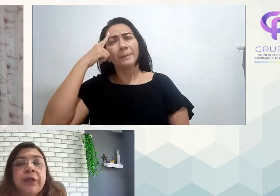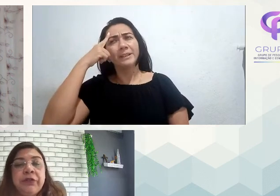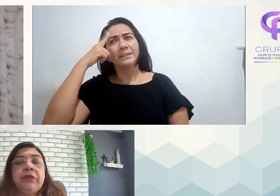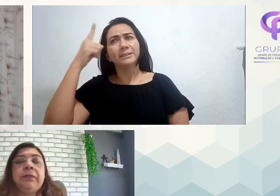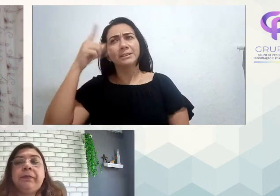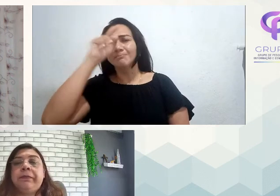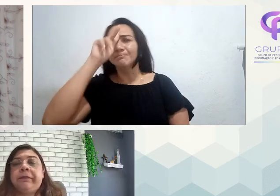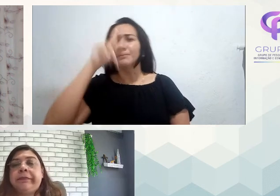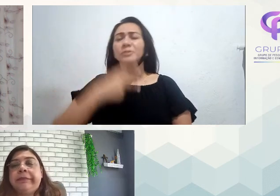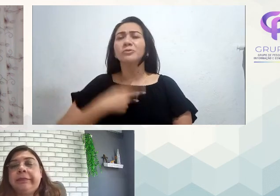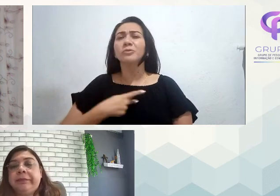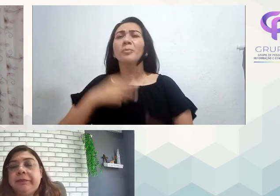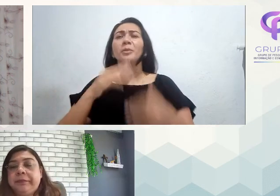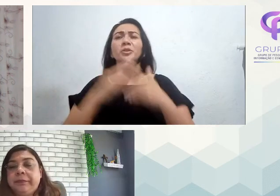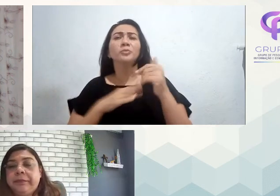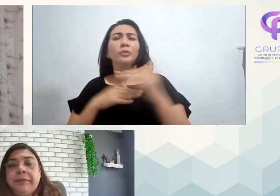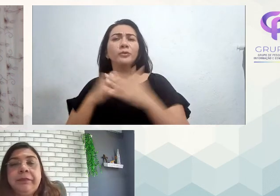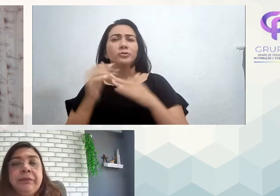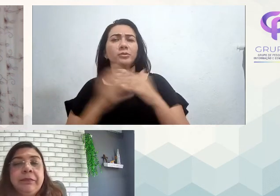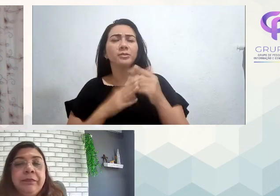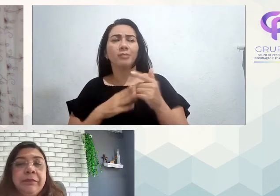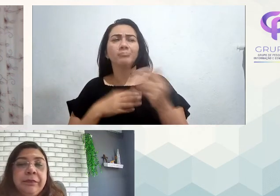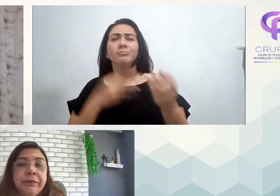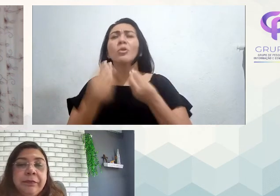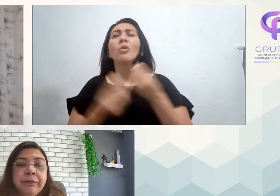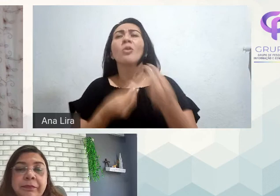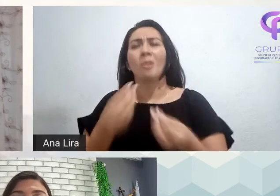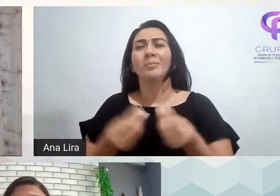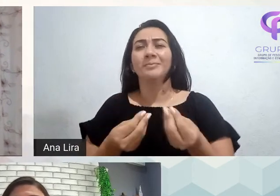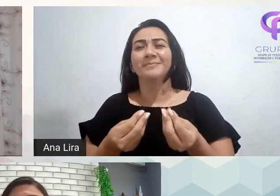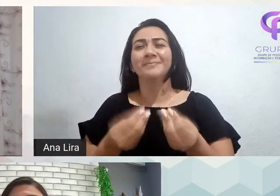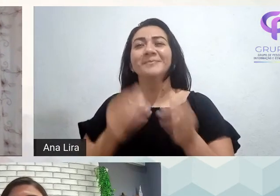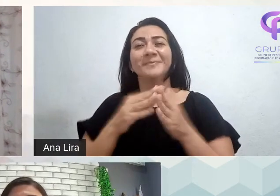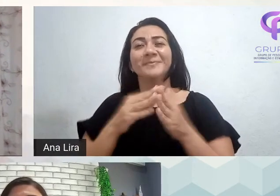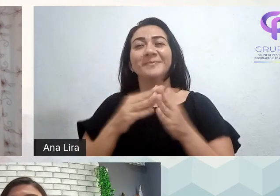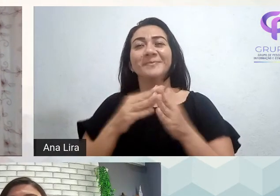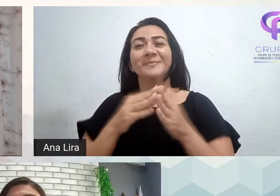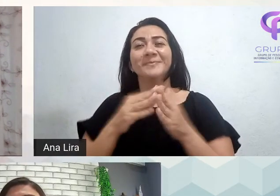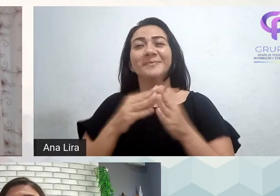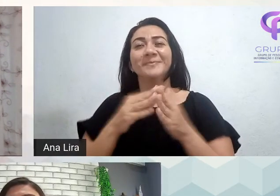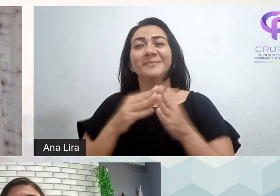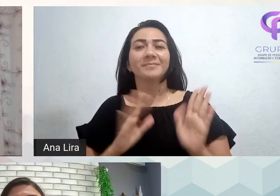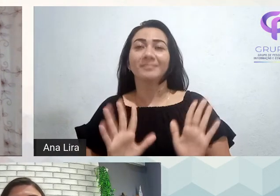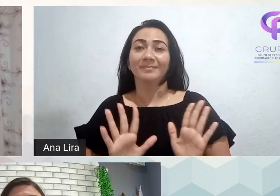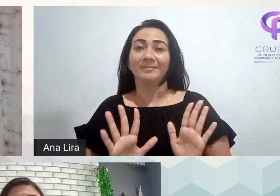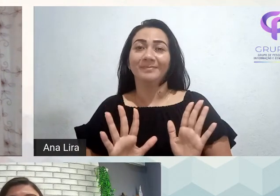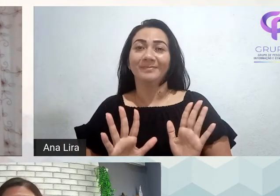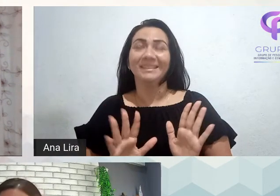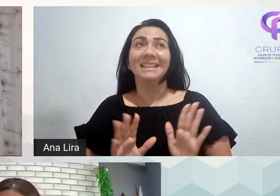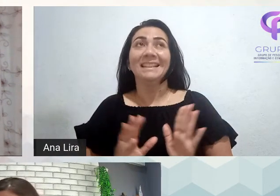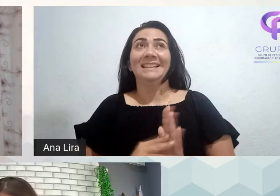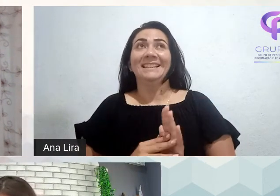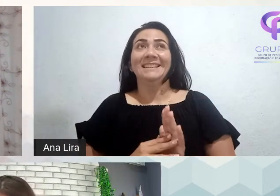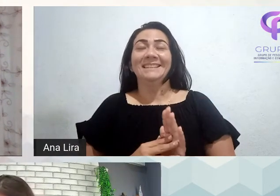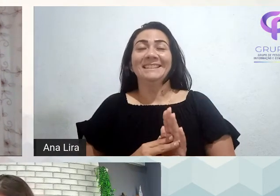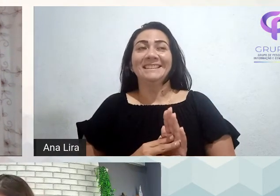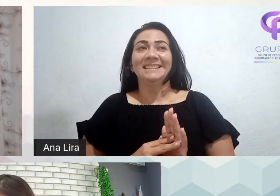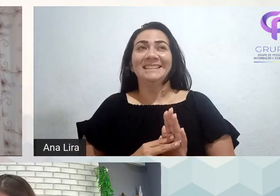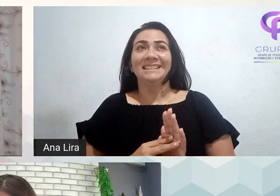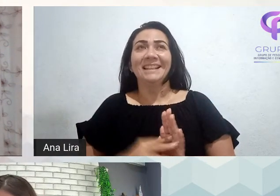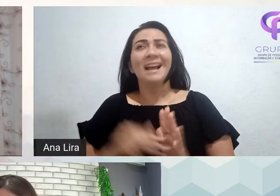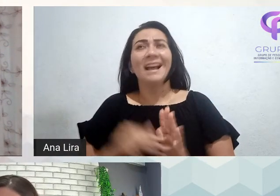ou faz? Bom, insegura. Acho que inseguro em todo momento. Eu vou lá,